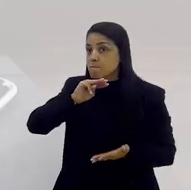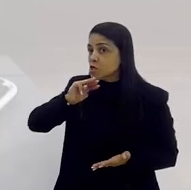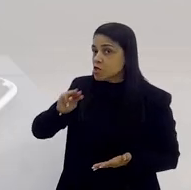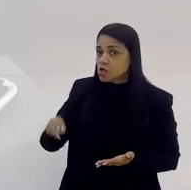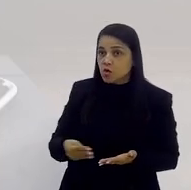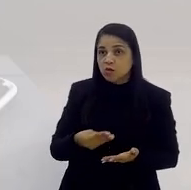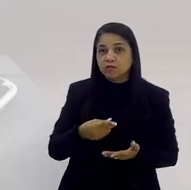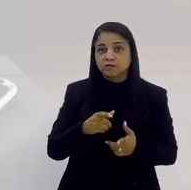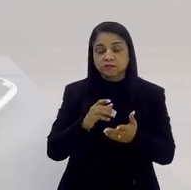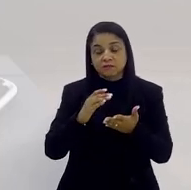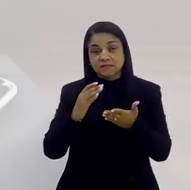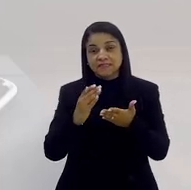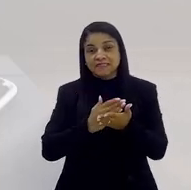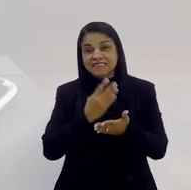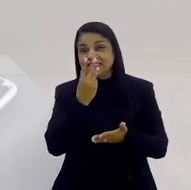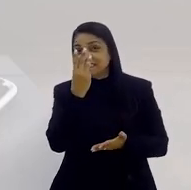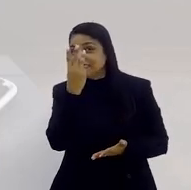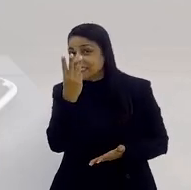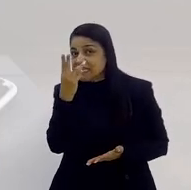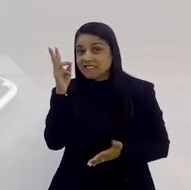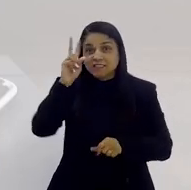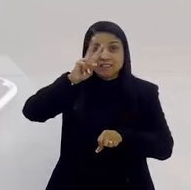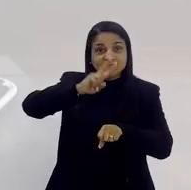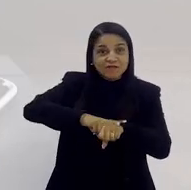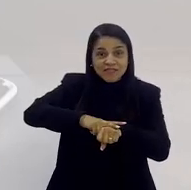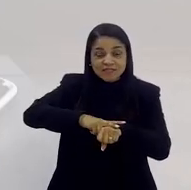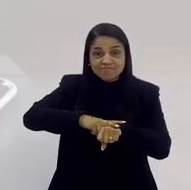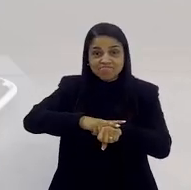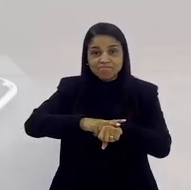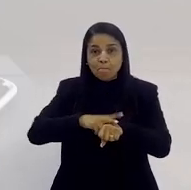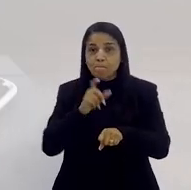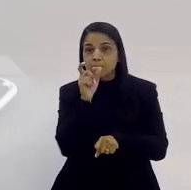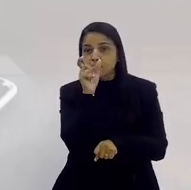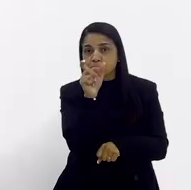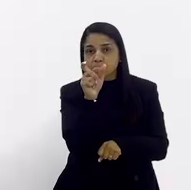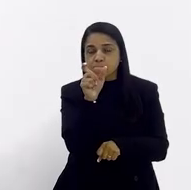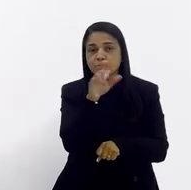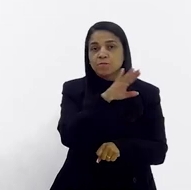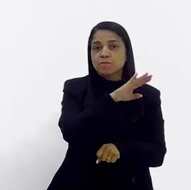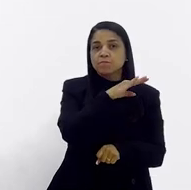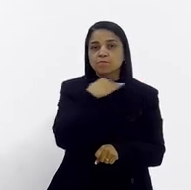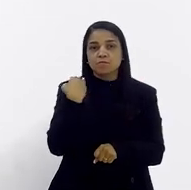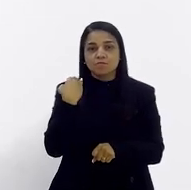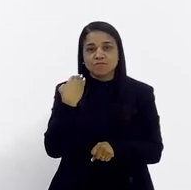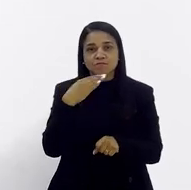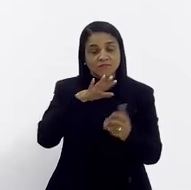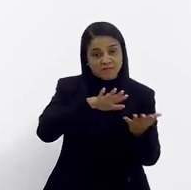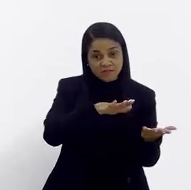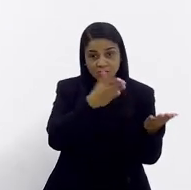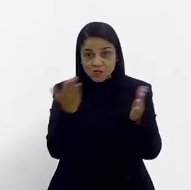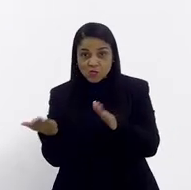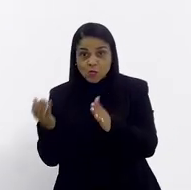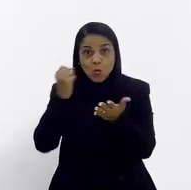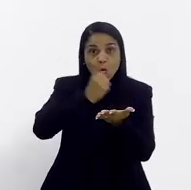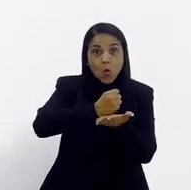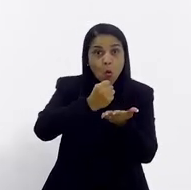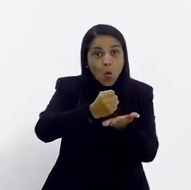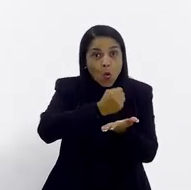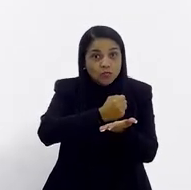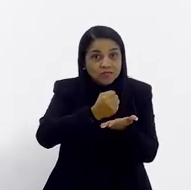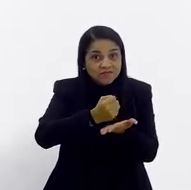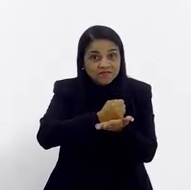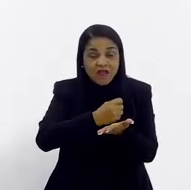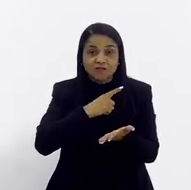tem três vezes a palavra morte é fica claro no contrato que você tem o risco de morte